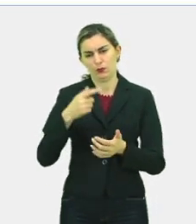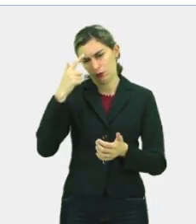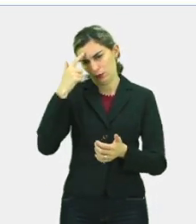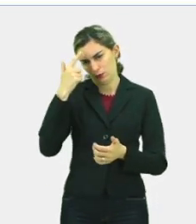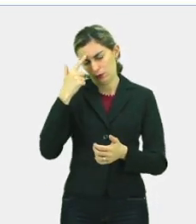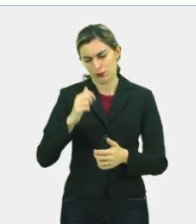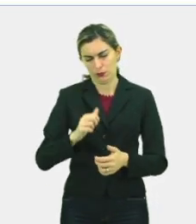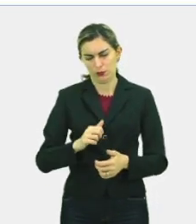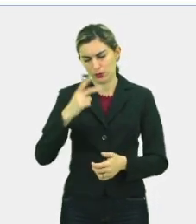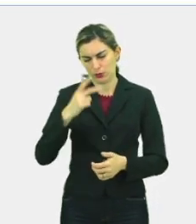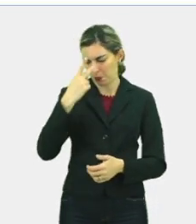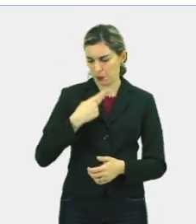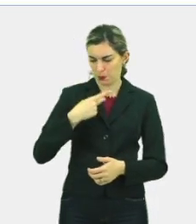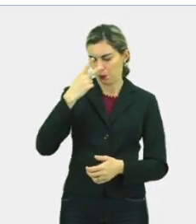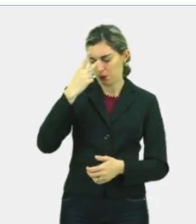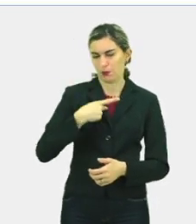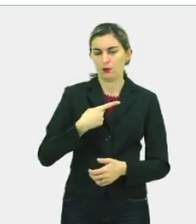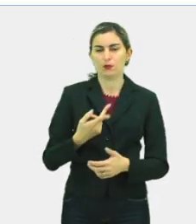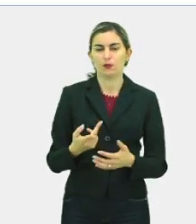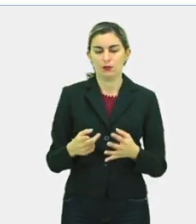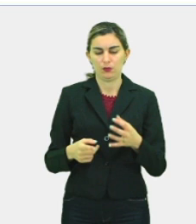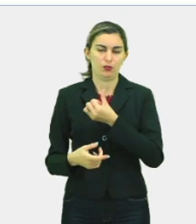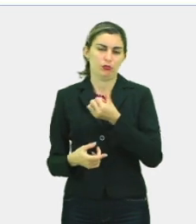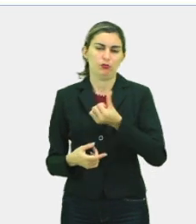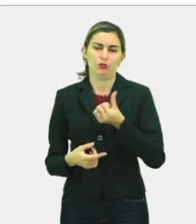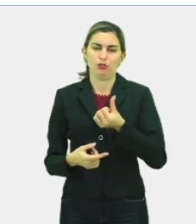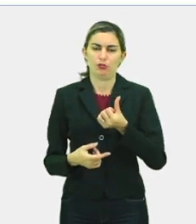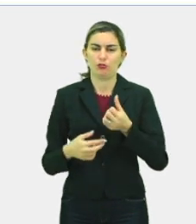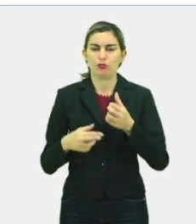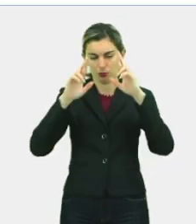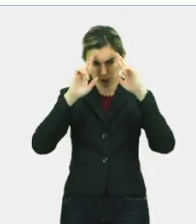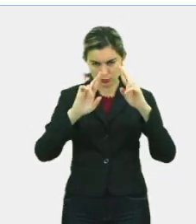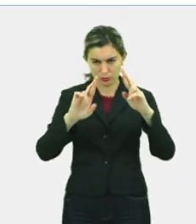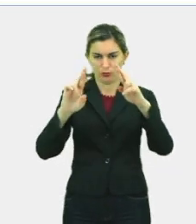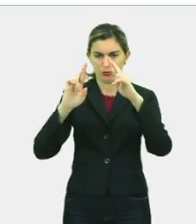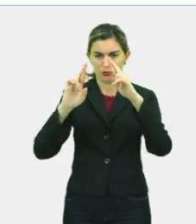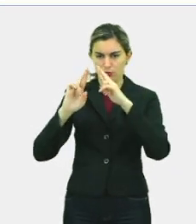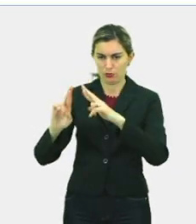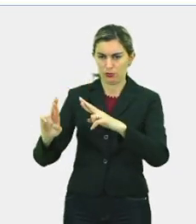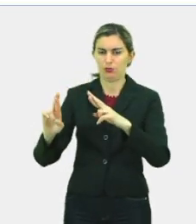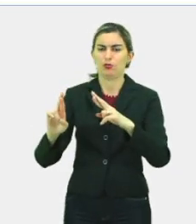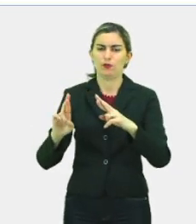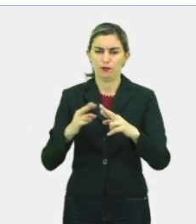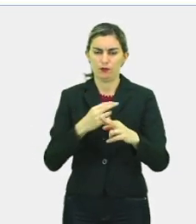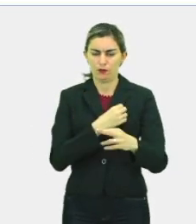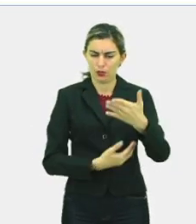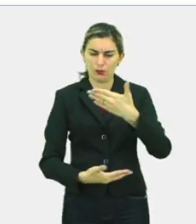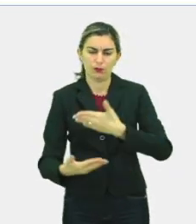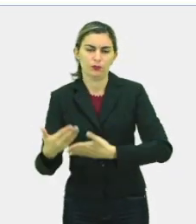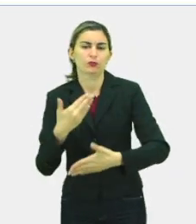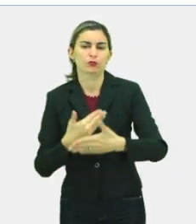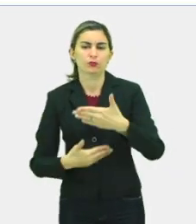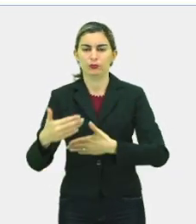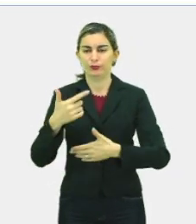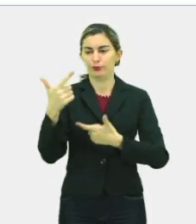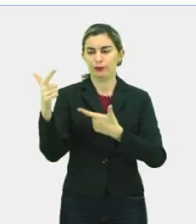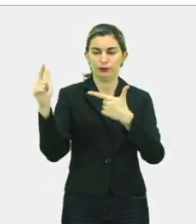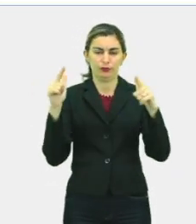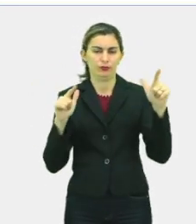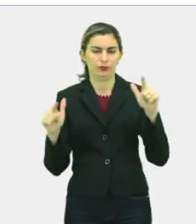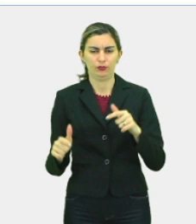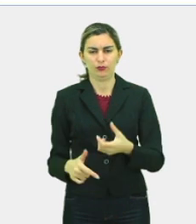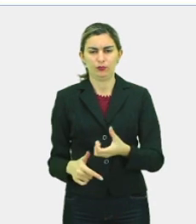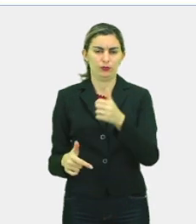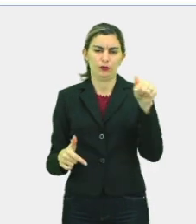de maneira egoísta. Sexto, respeito para conviver harmoniosamente com